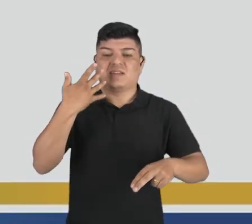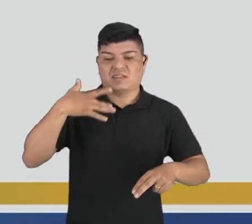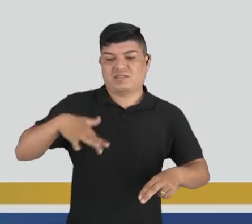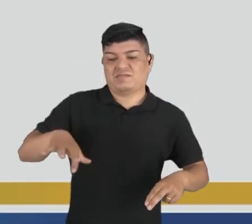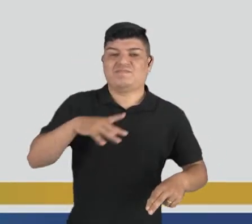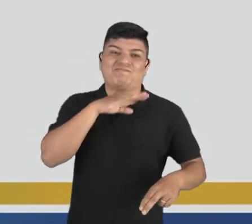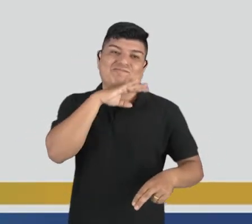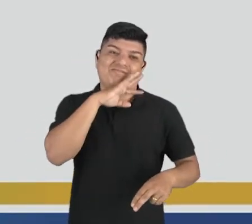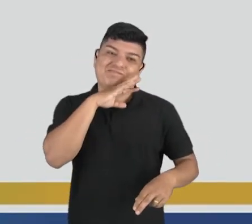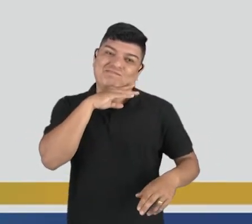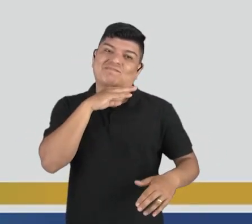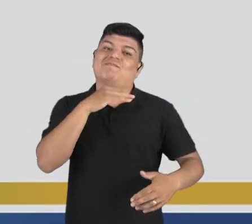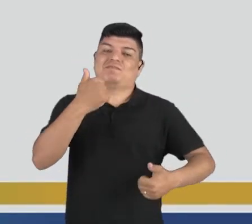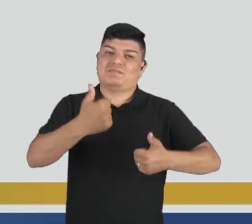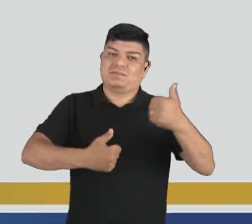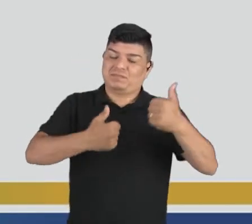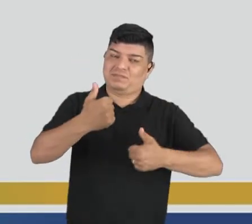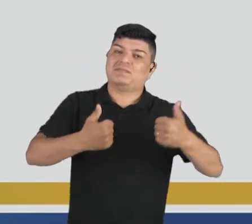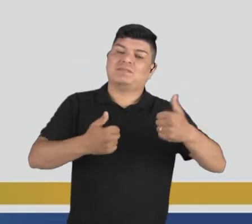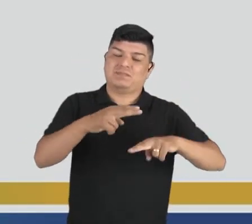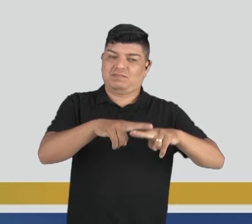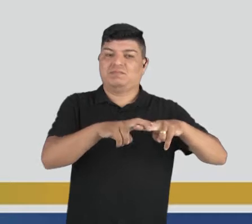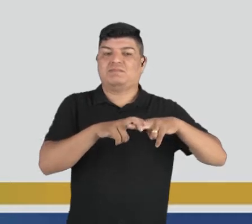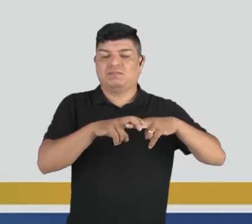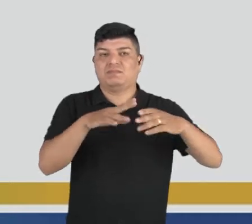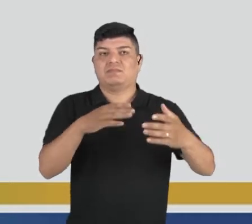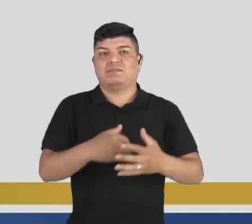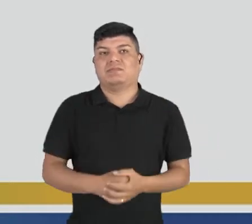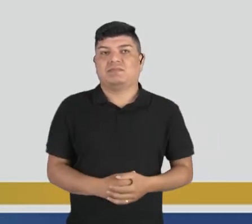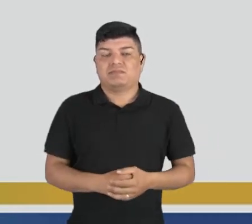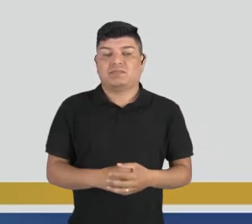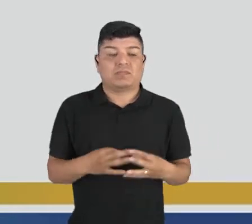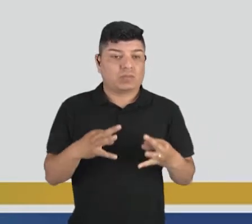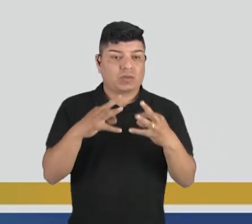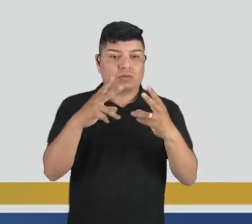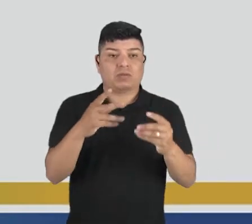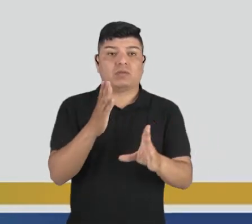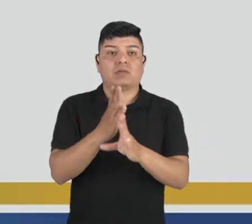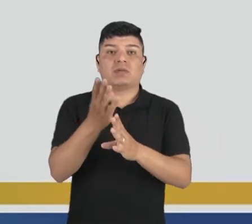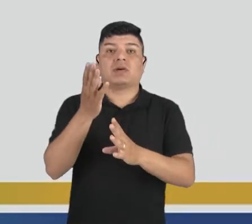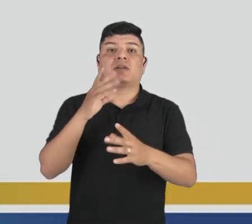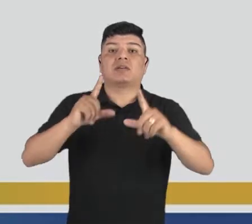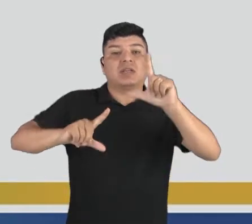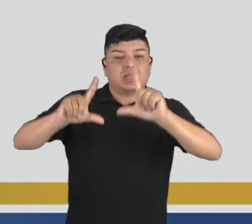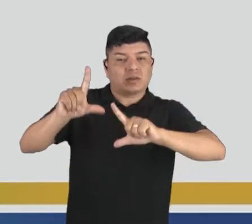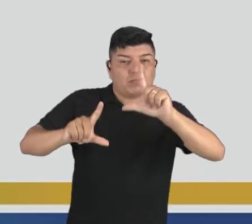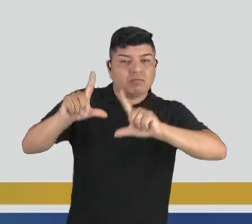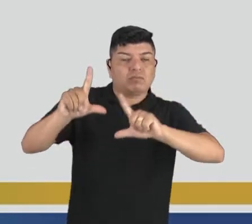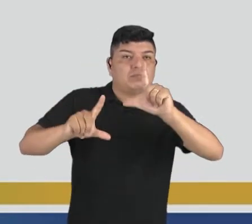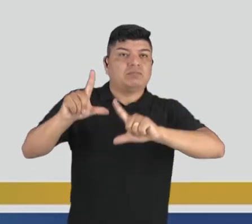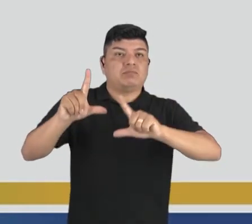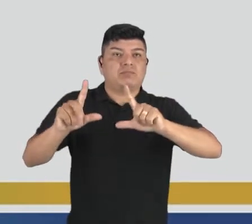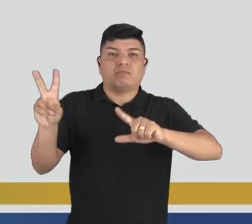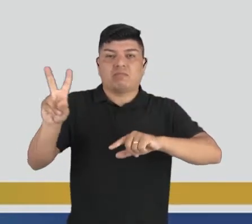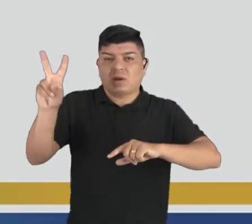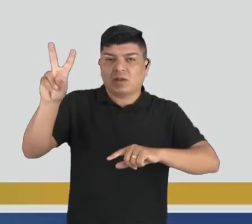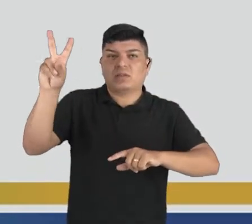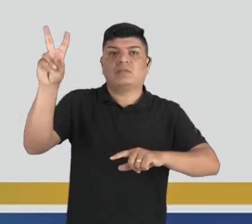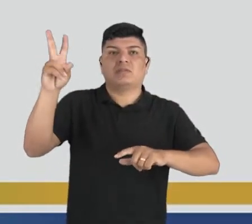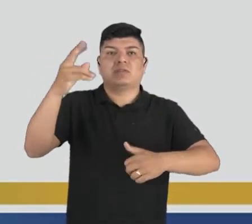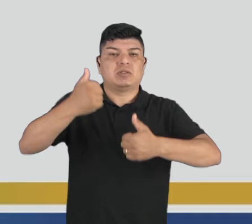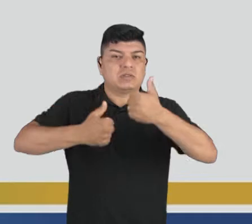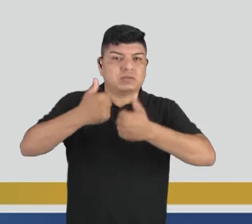muito. Então assim, né? Tudo isso é trazido pela mídia. A mídia valoriza muito